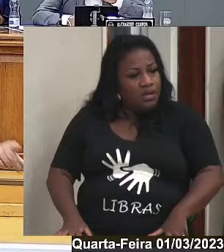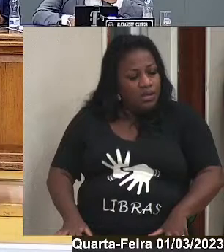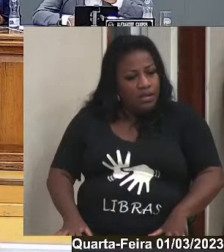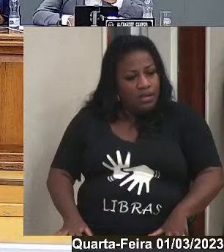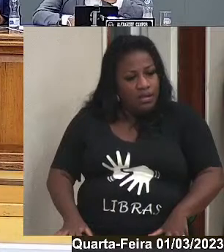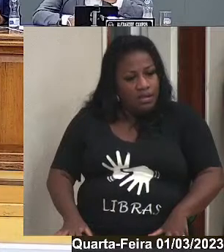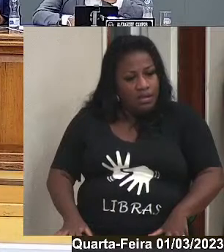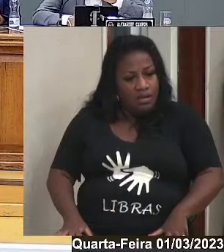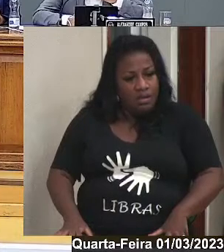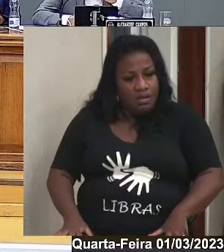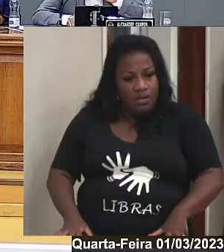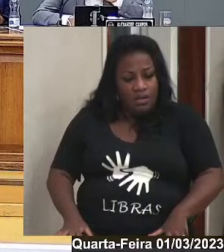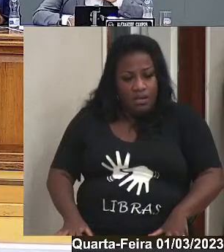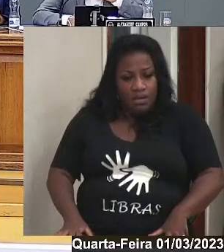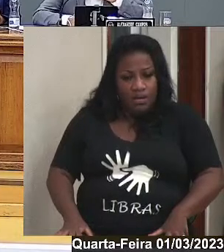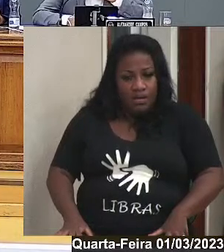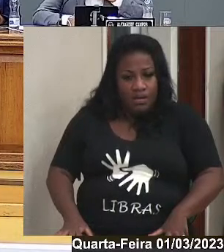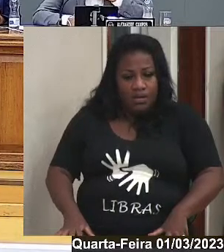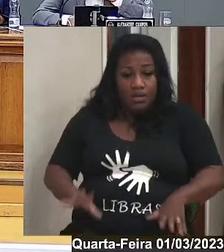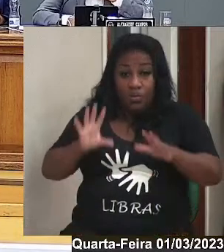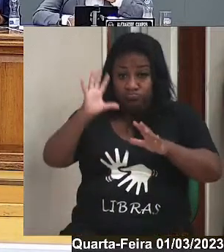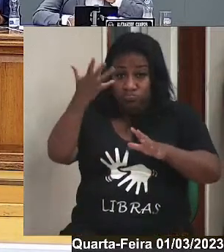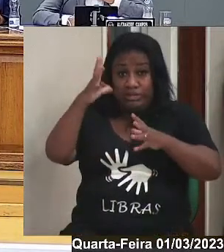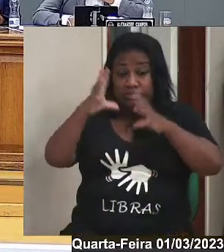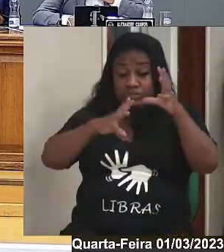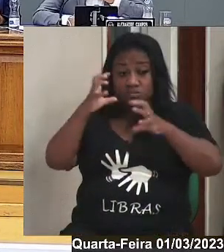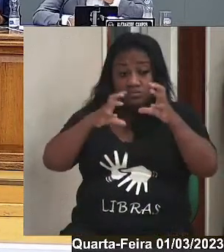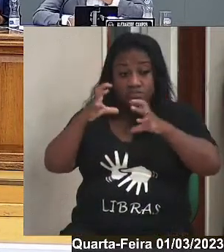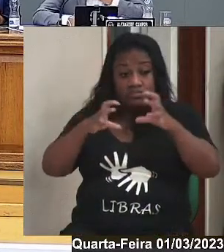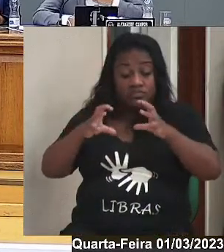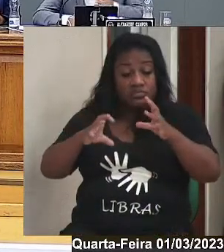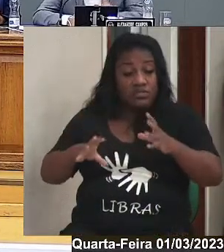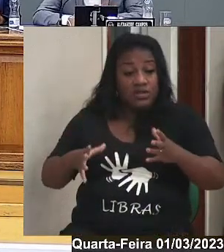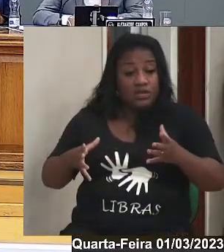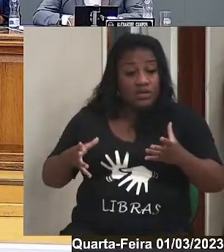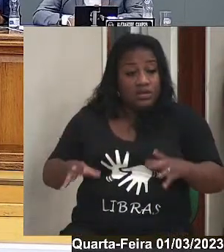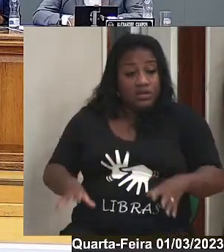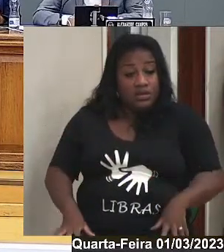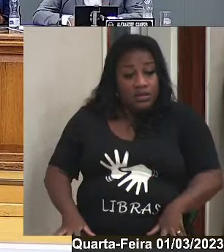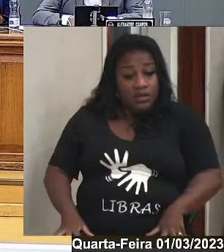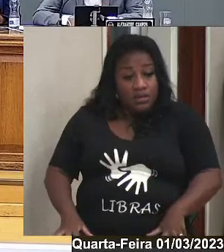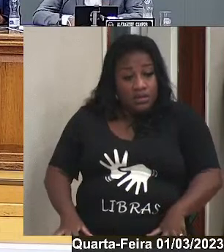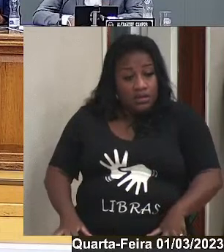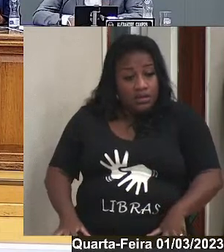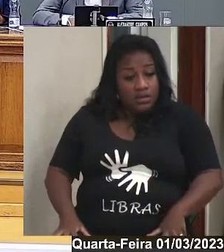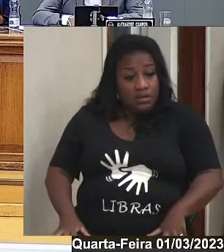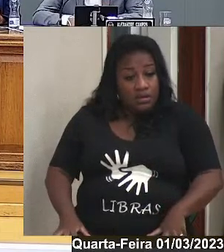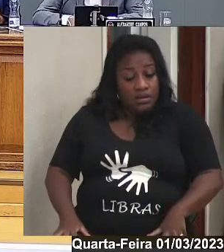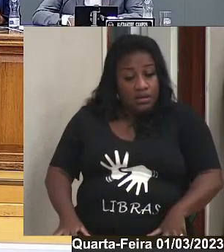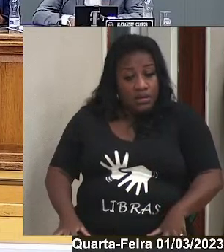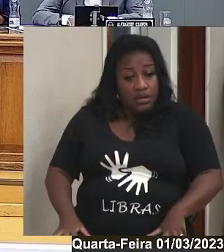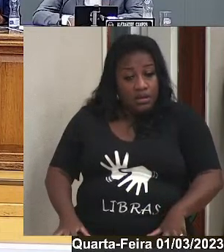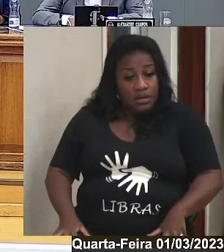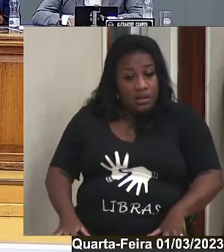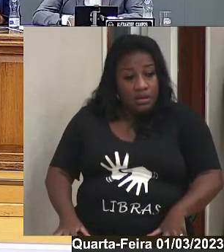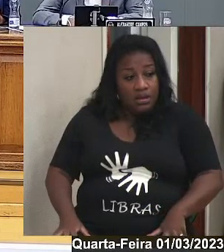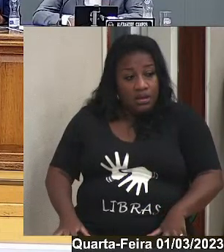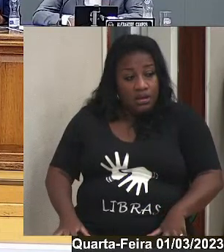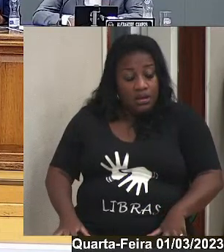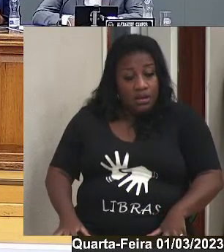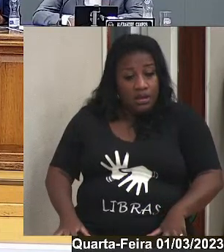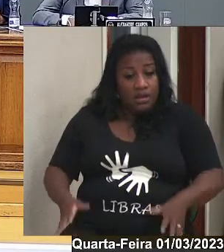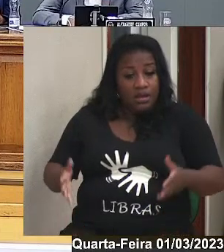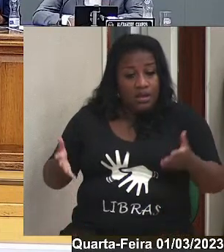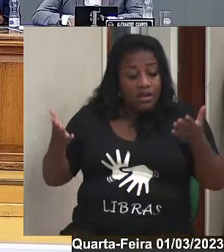Obrigado, Ivan. Muito obrigado. Eu gostaria, primeira coisa, antes de passar a justificativa de voto ao vereador